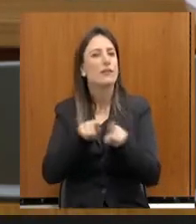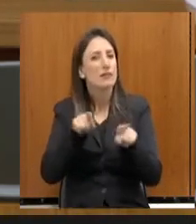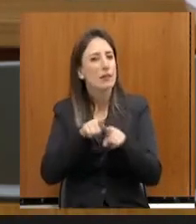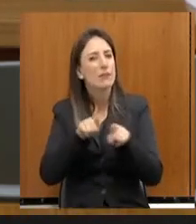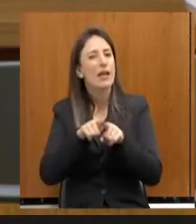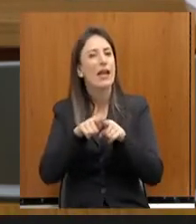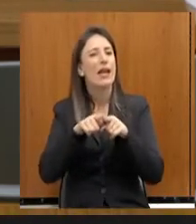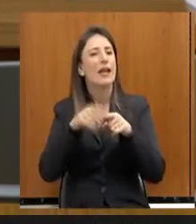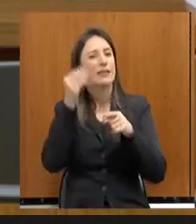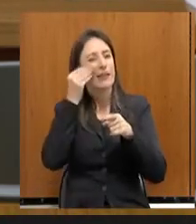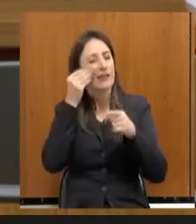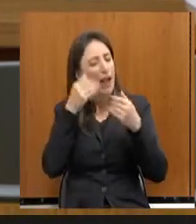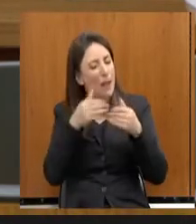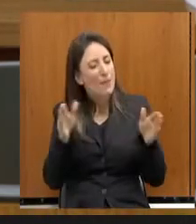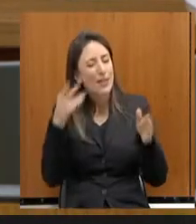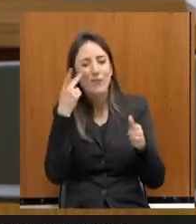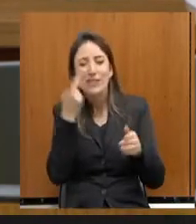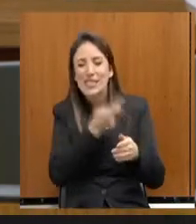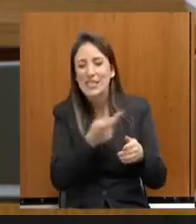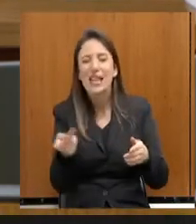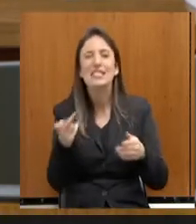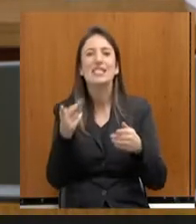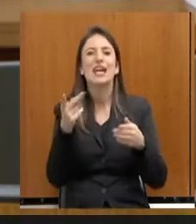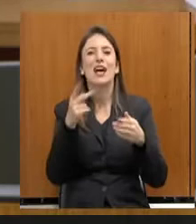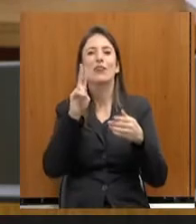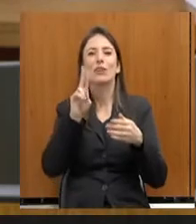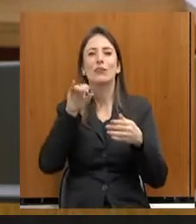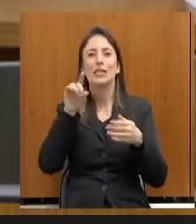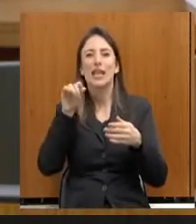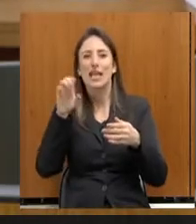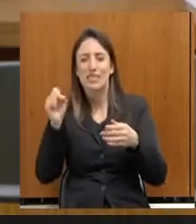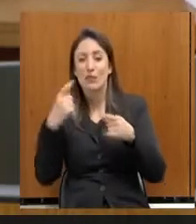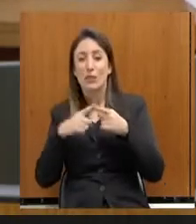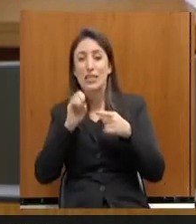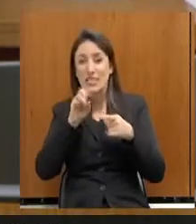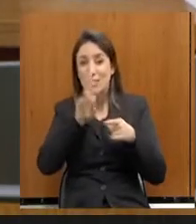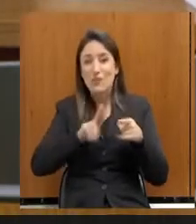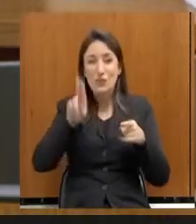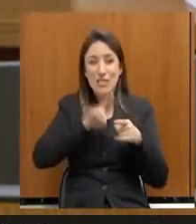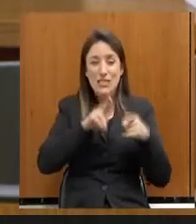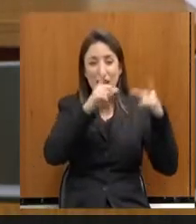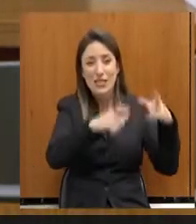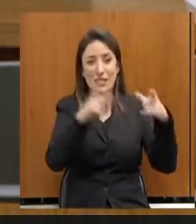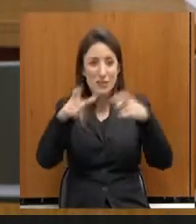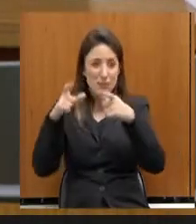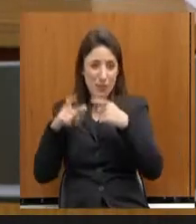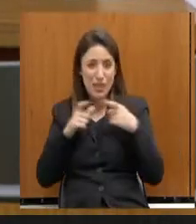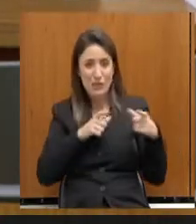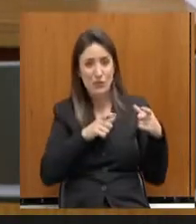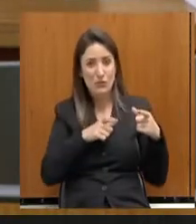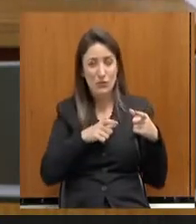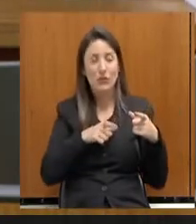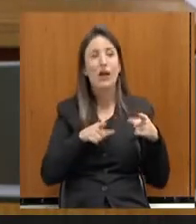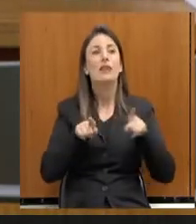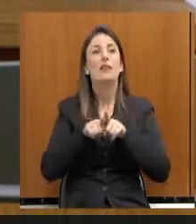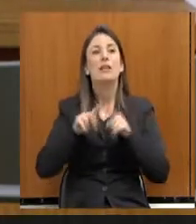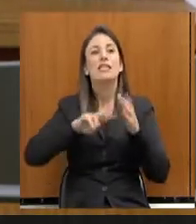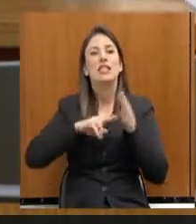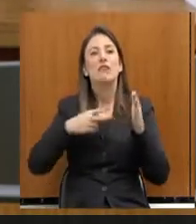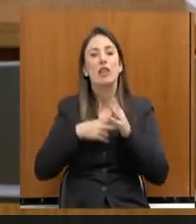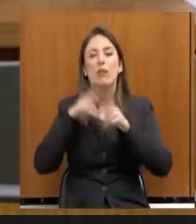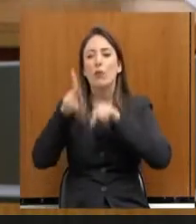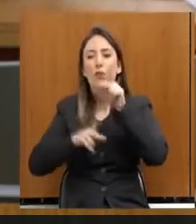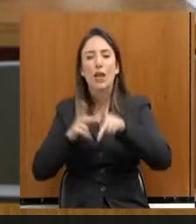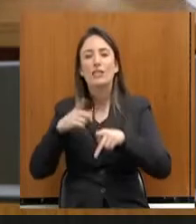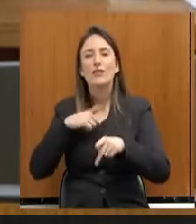unidades de conservação porque nós entendemos que a partir da utilização desses espaços também teremos maior consciência da população